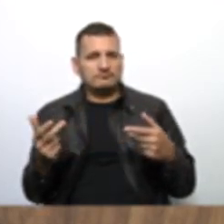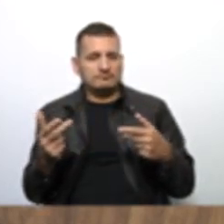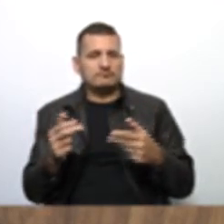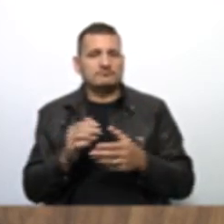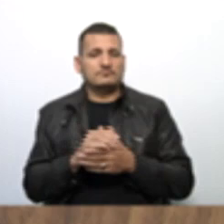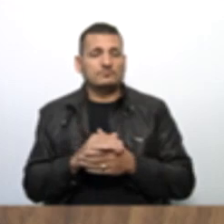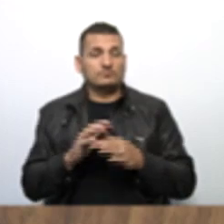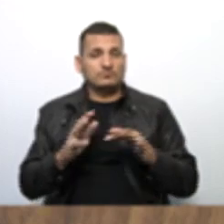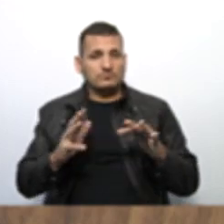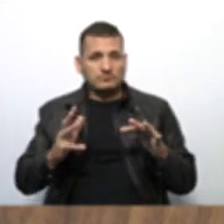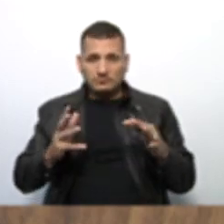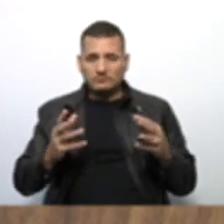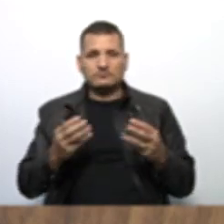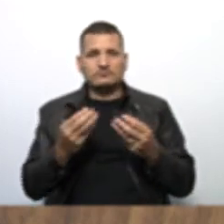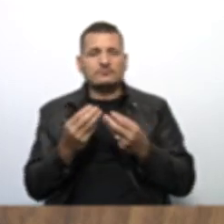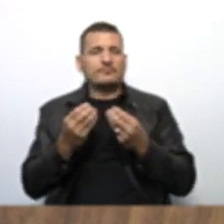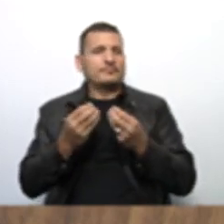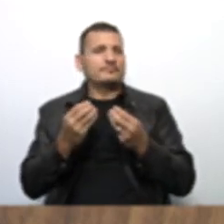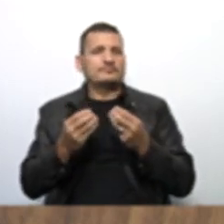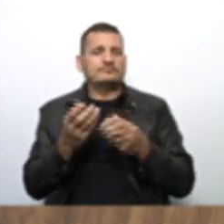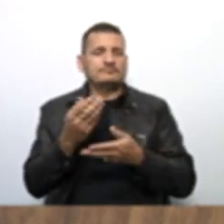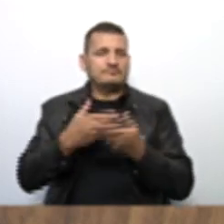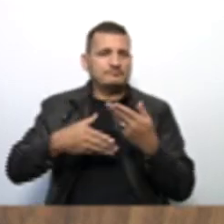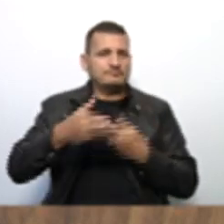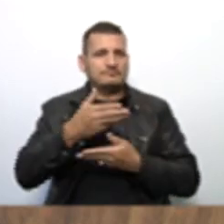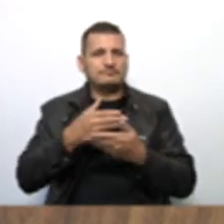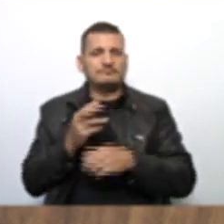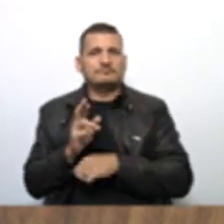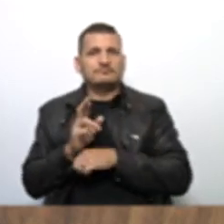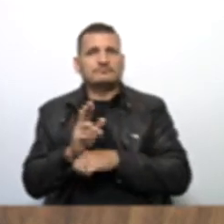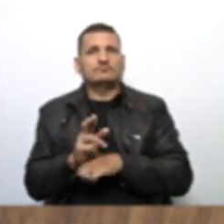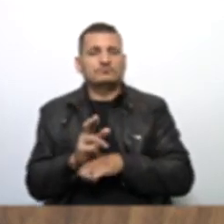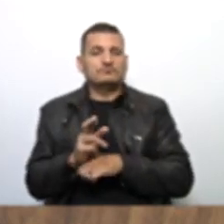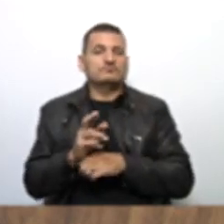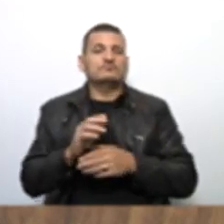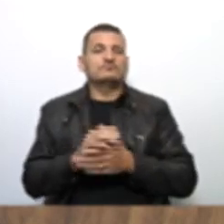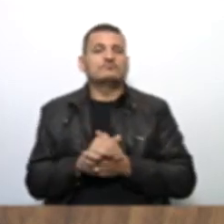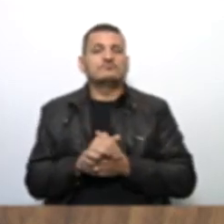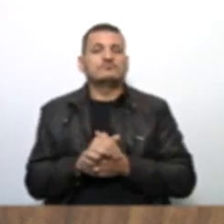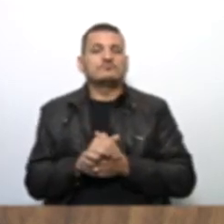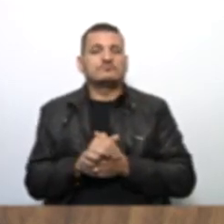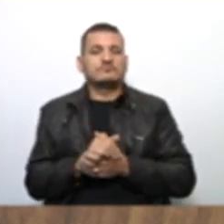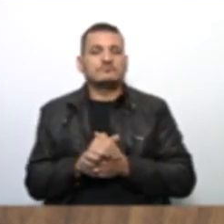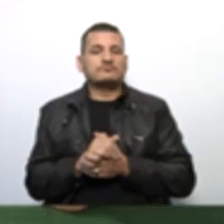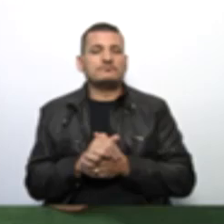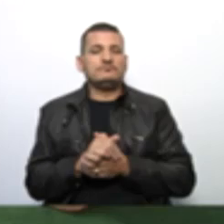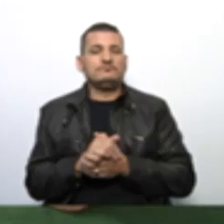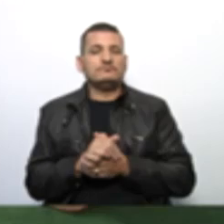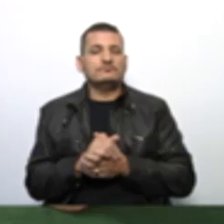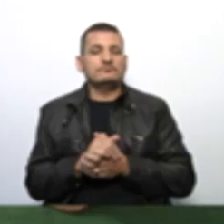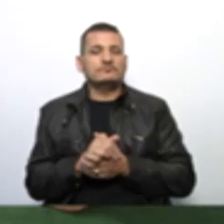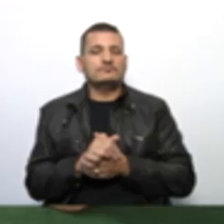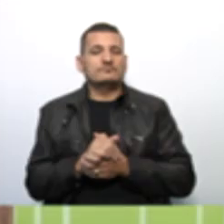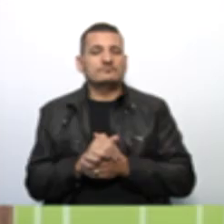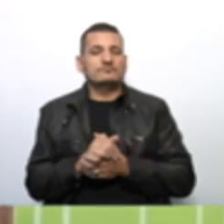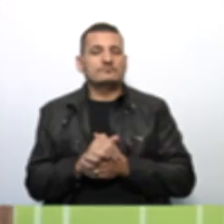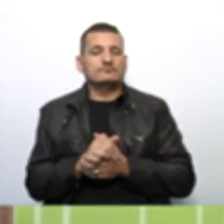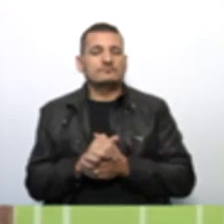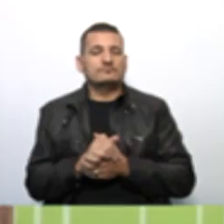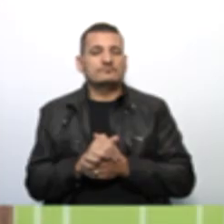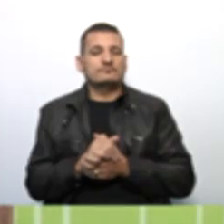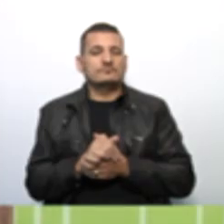gente forma para quê? Para poder compartilhar recursos entre um equipamento com o outro. Isso mesmo, professor. Então,